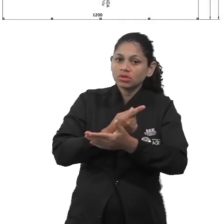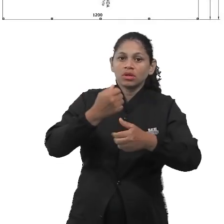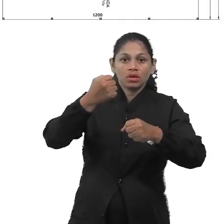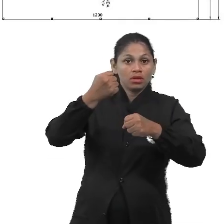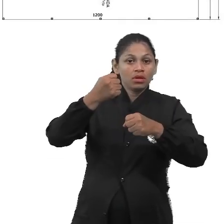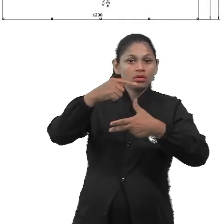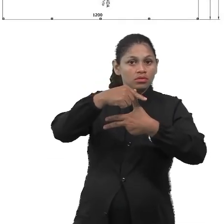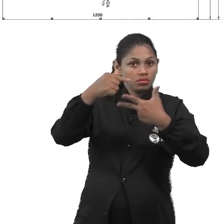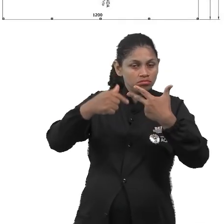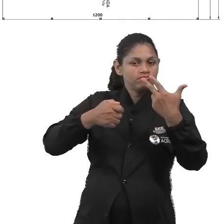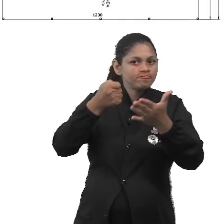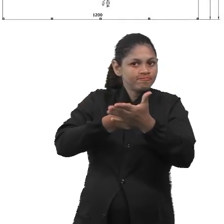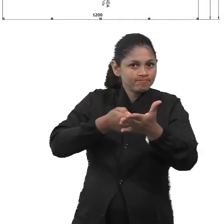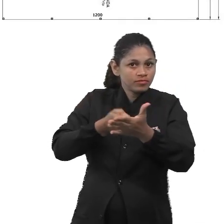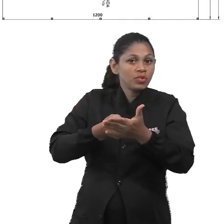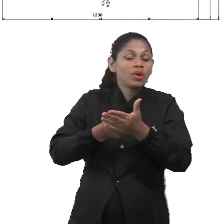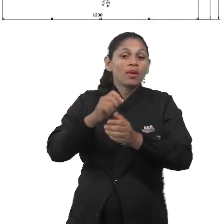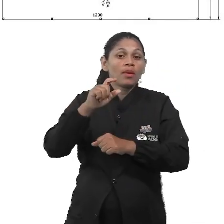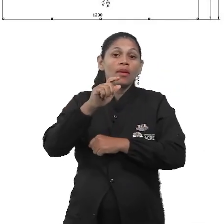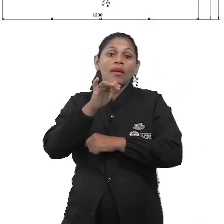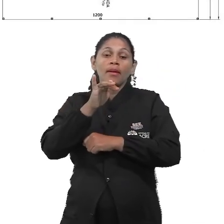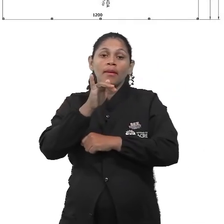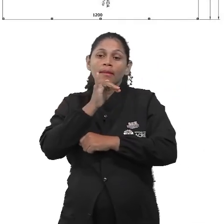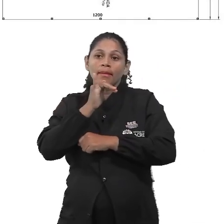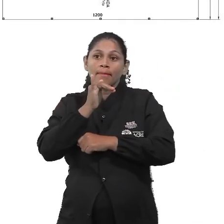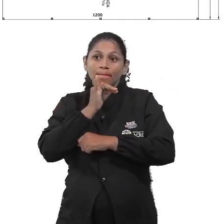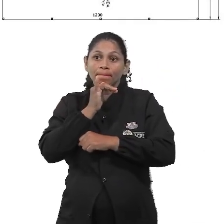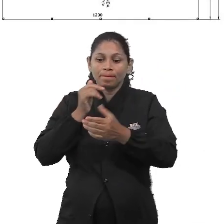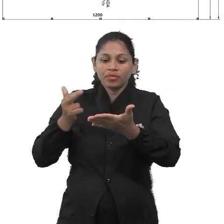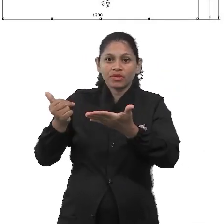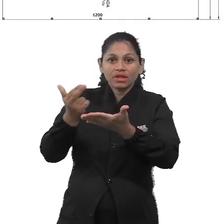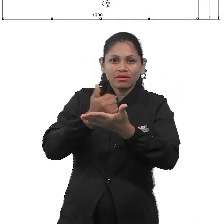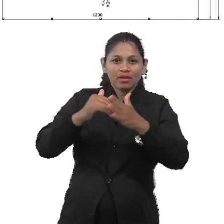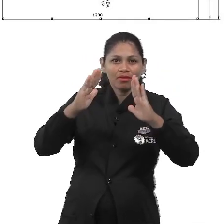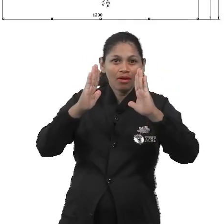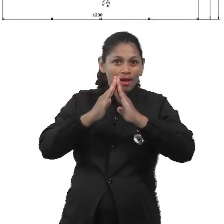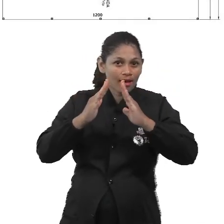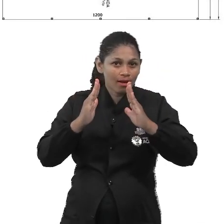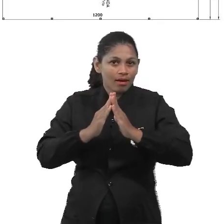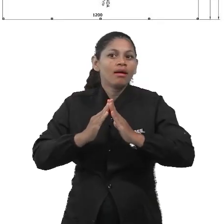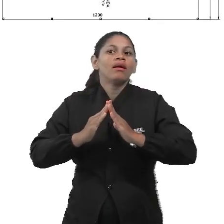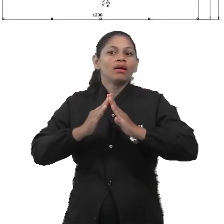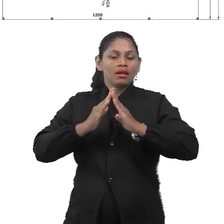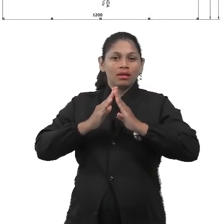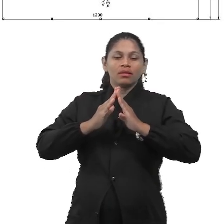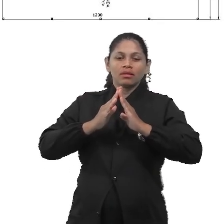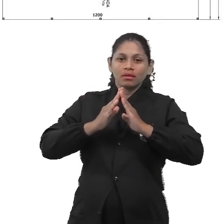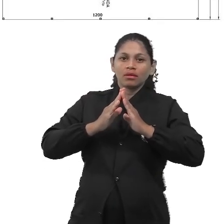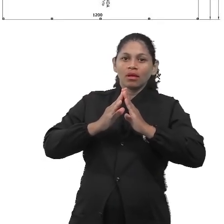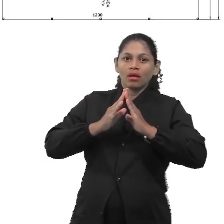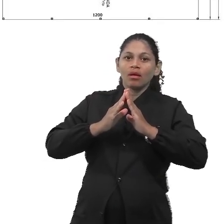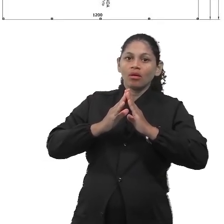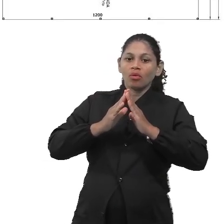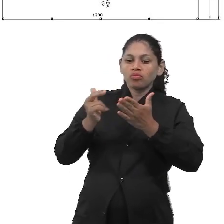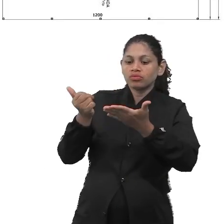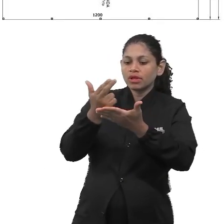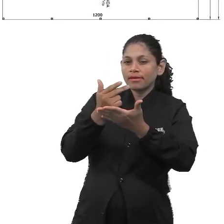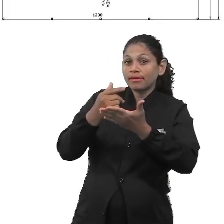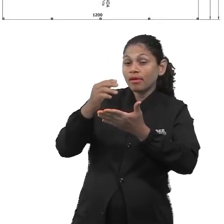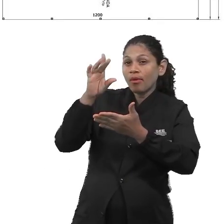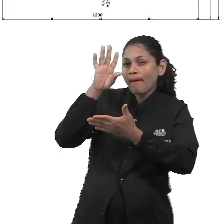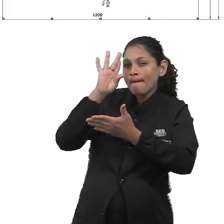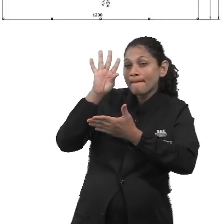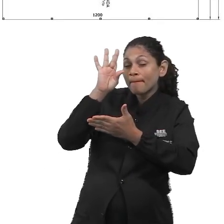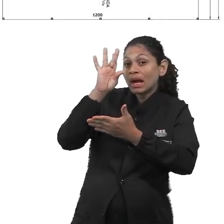pede, por exemplo, a planta de uma casa, e você imagina ela na planta, que é um tamanho imaginário, que é do desenho, né? E ela